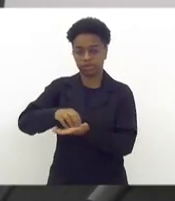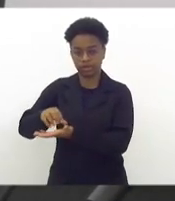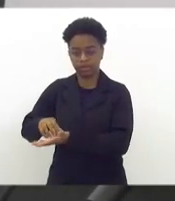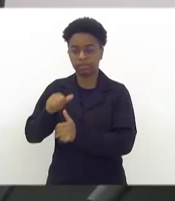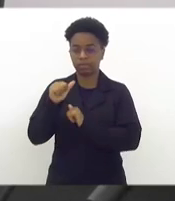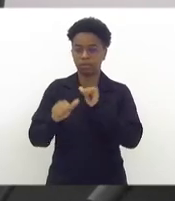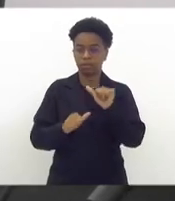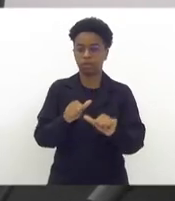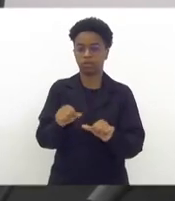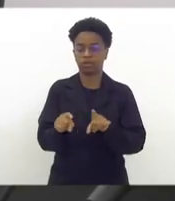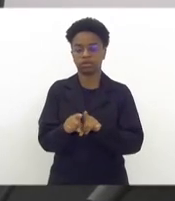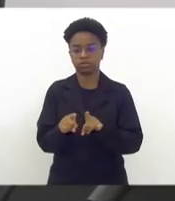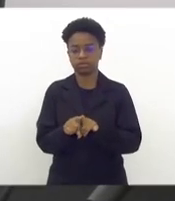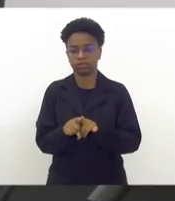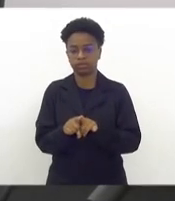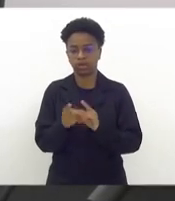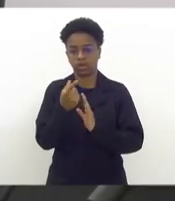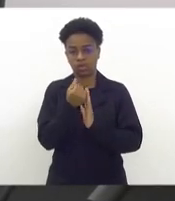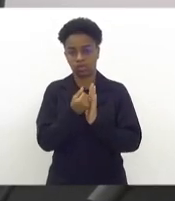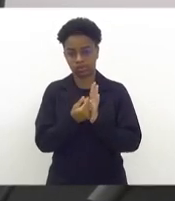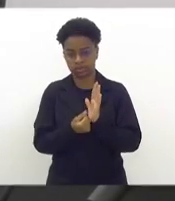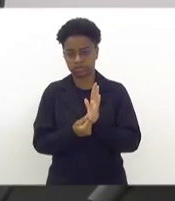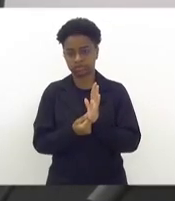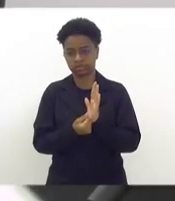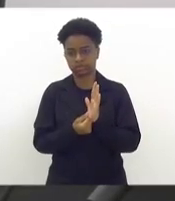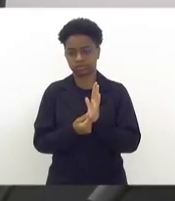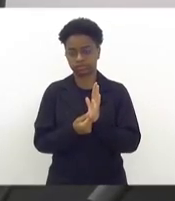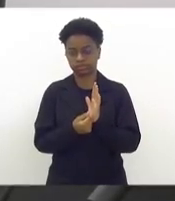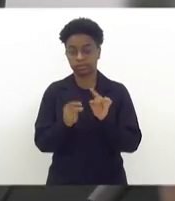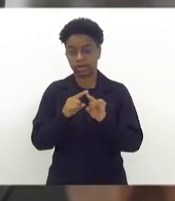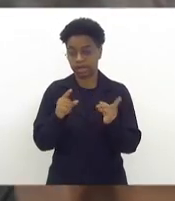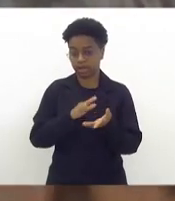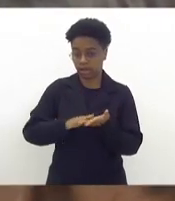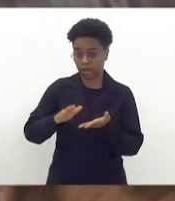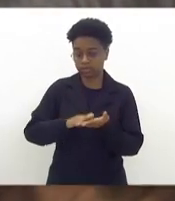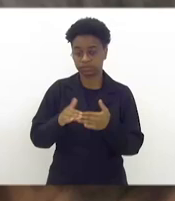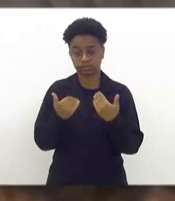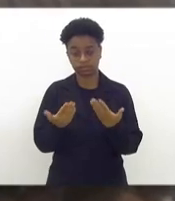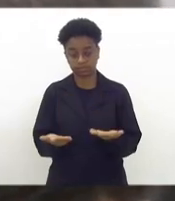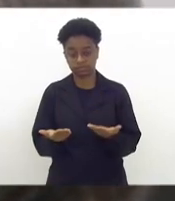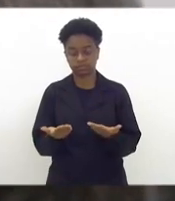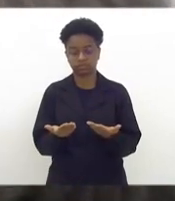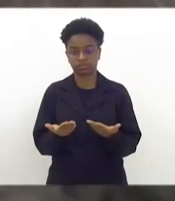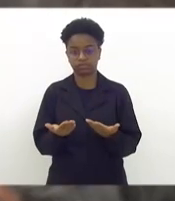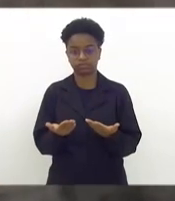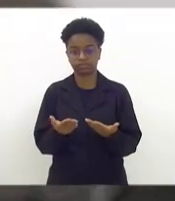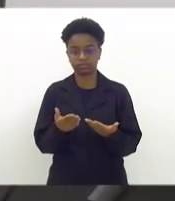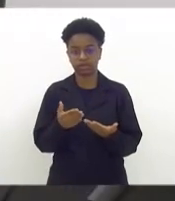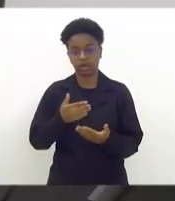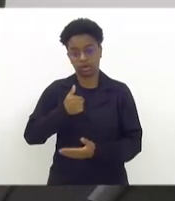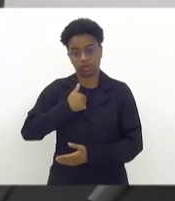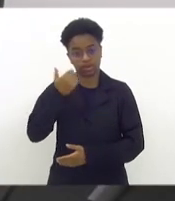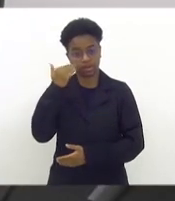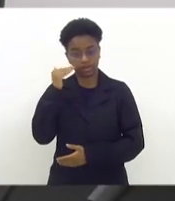alteração, ainda que esteja orçamentado, mas despesa. Então, nesse sentido, a minha compreensão,